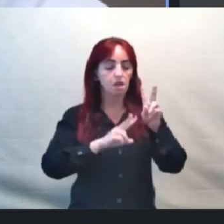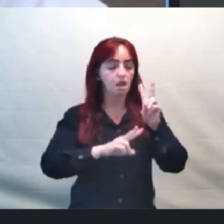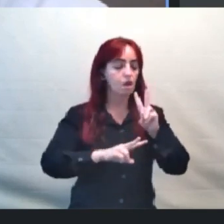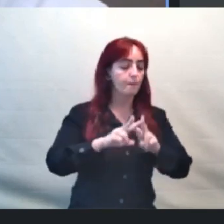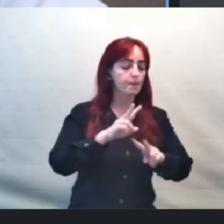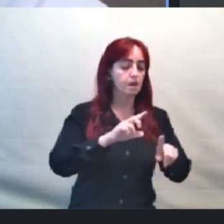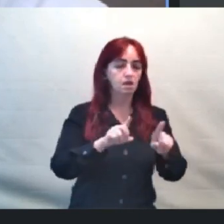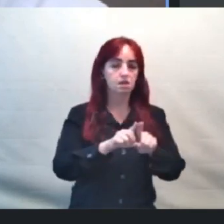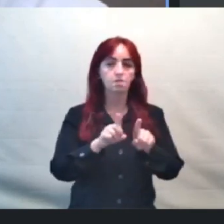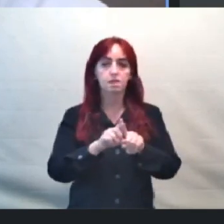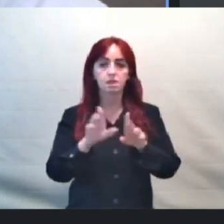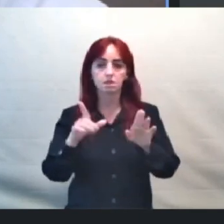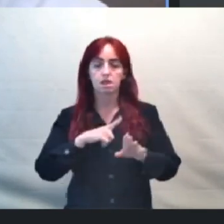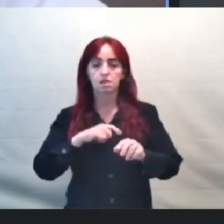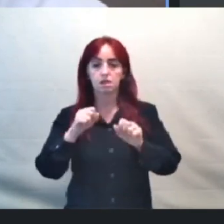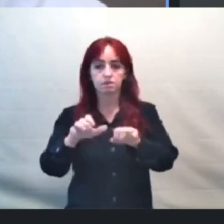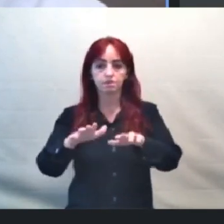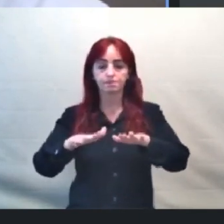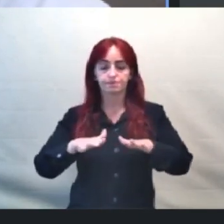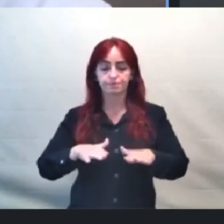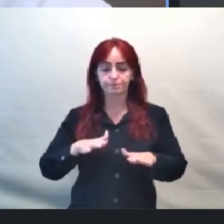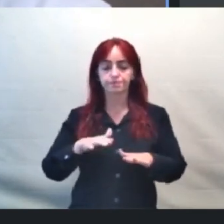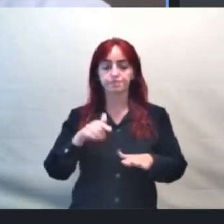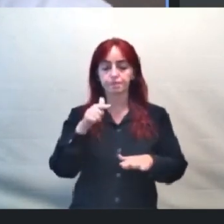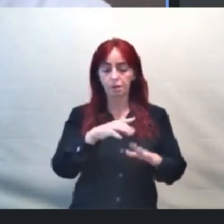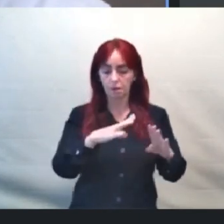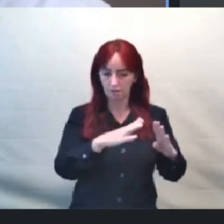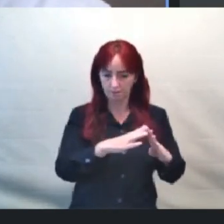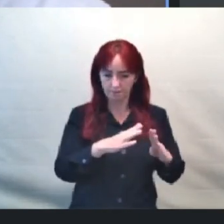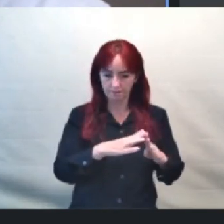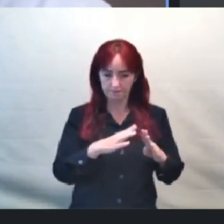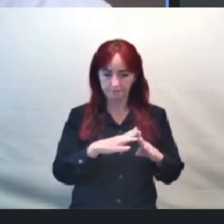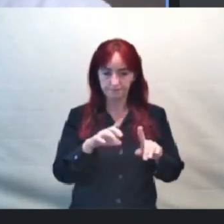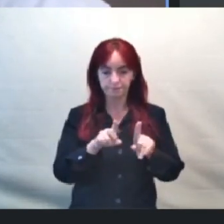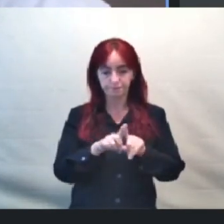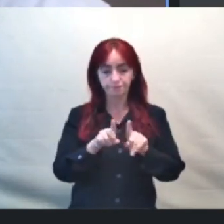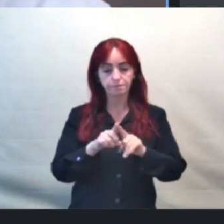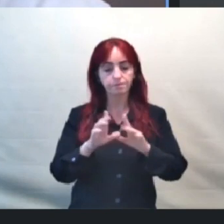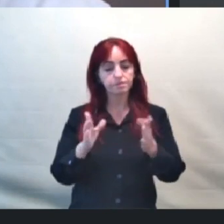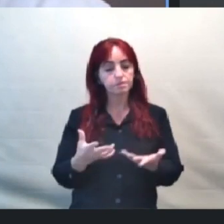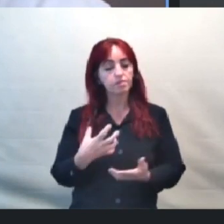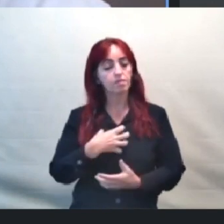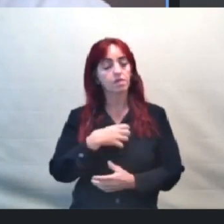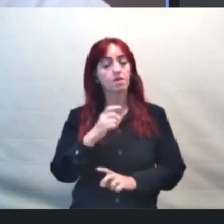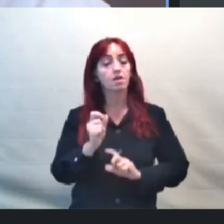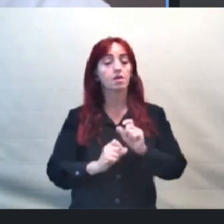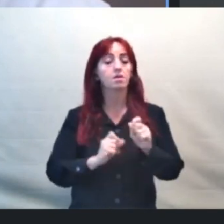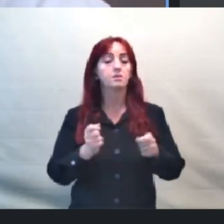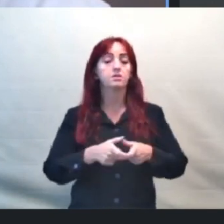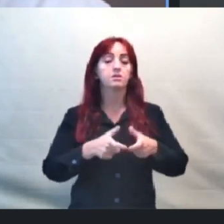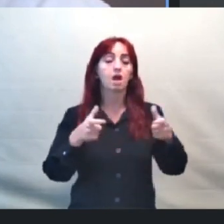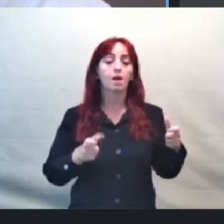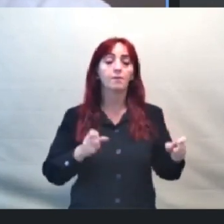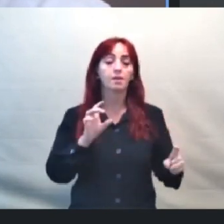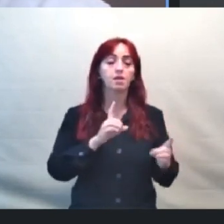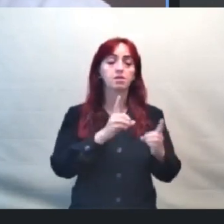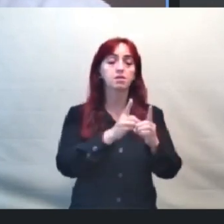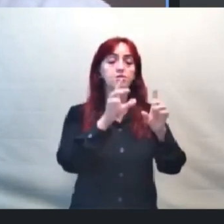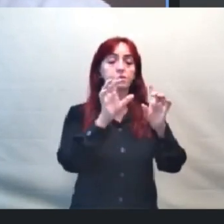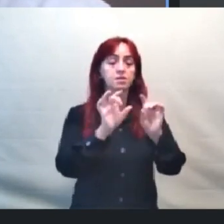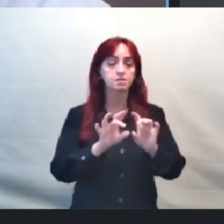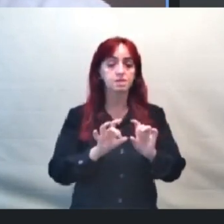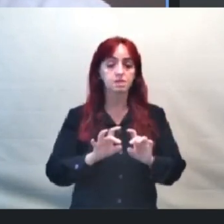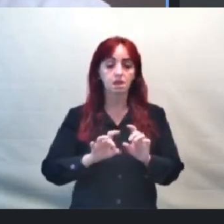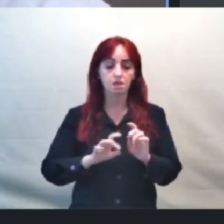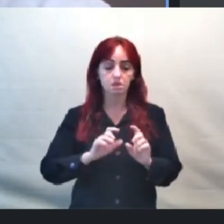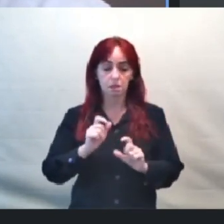audiências públicas nessa casa. E no sentido também de ampliar o atendimento especializado